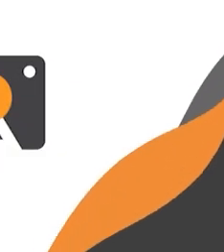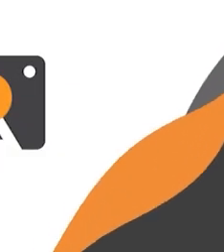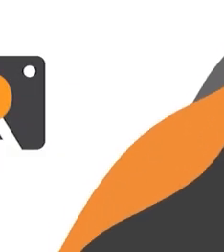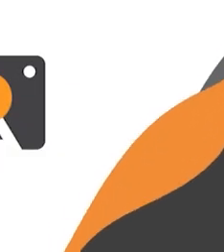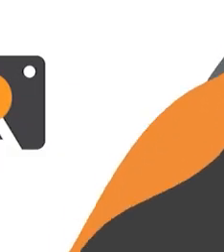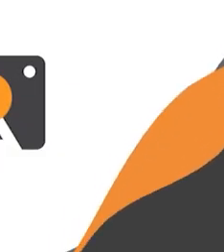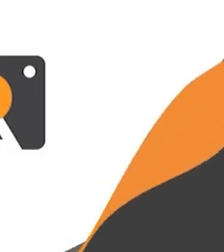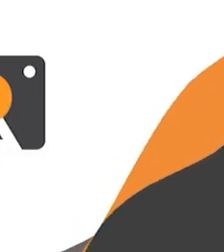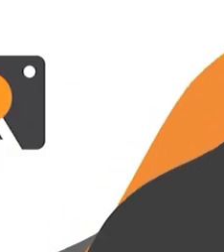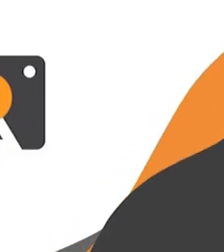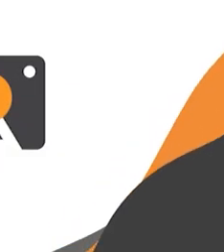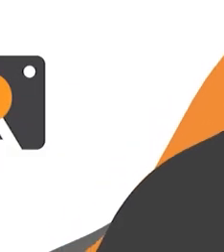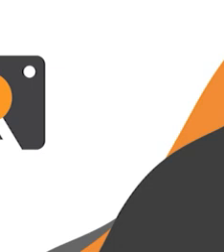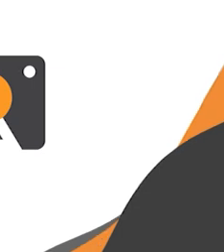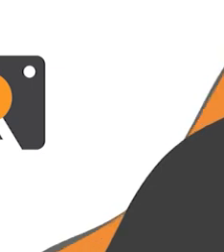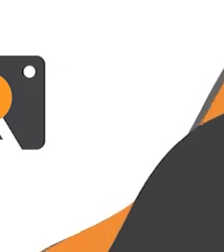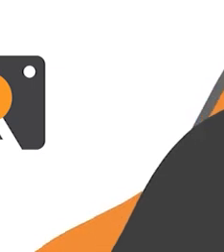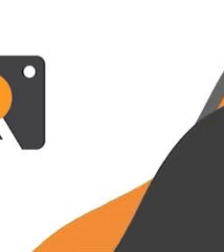Música